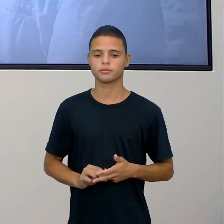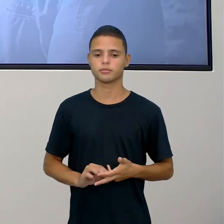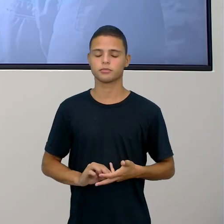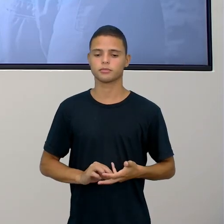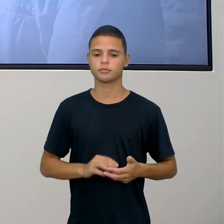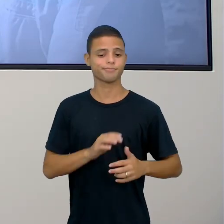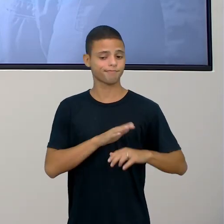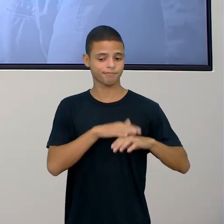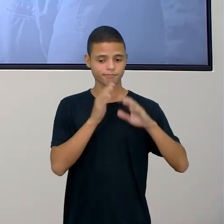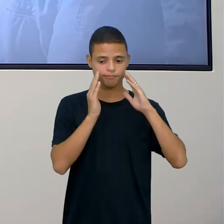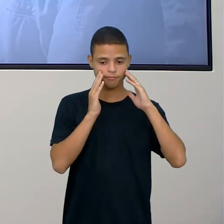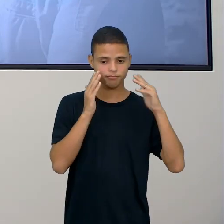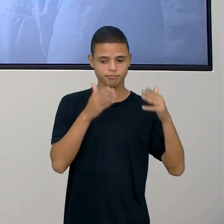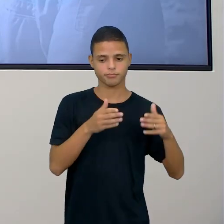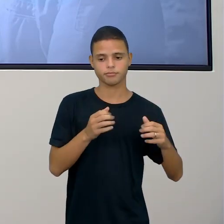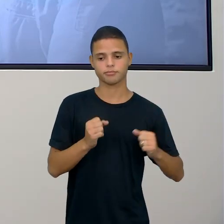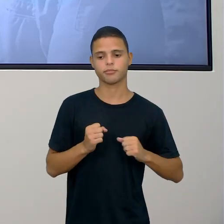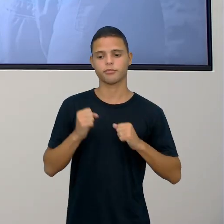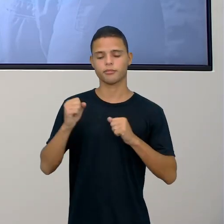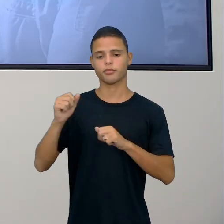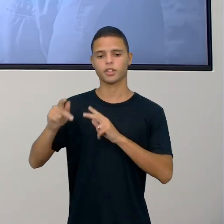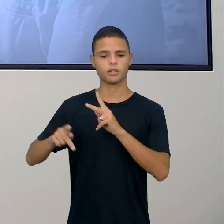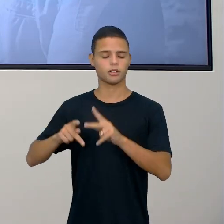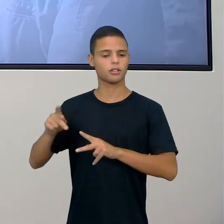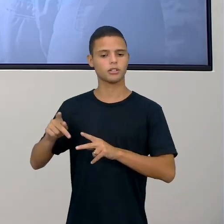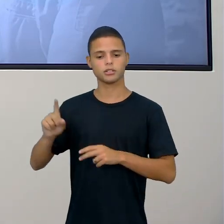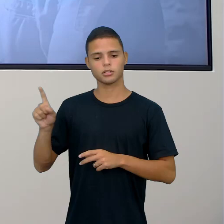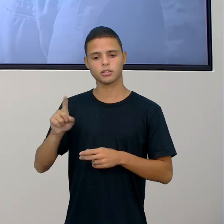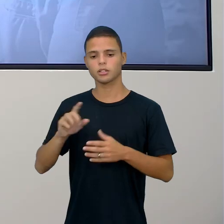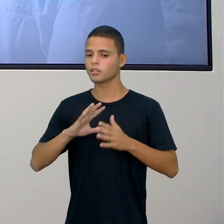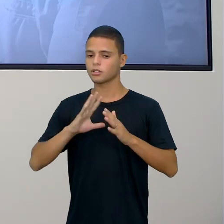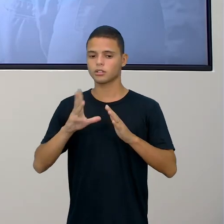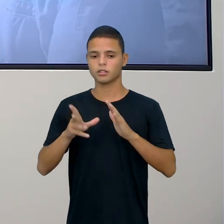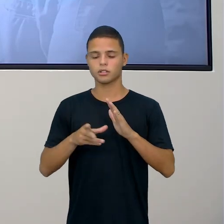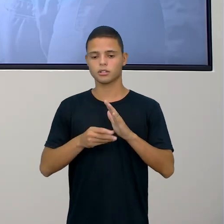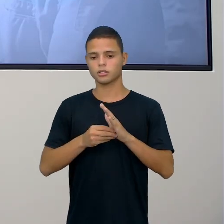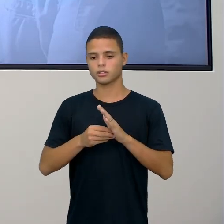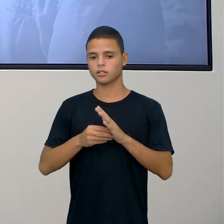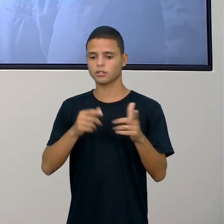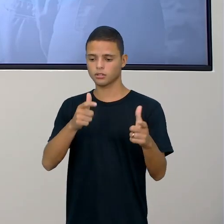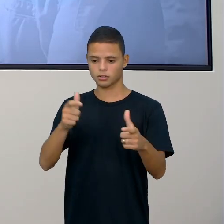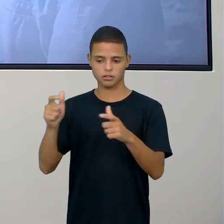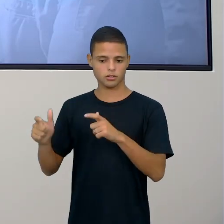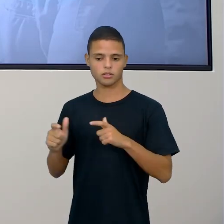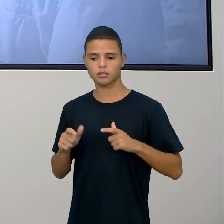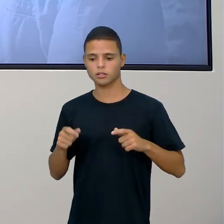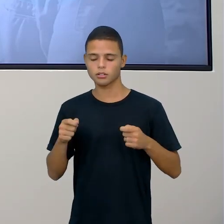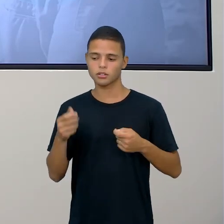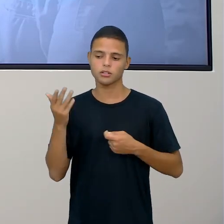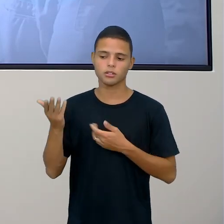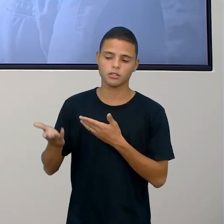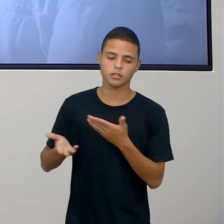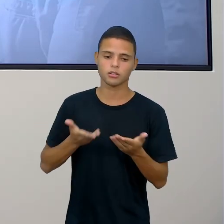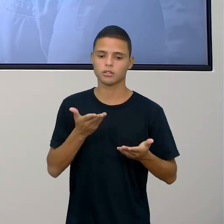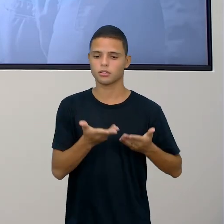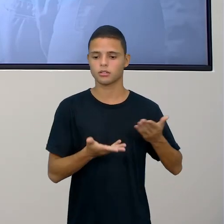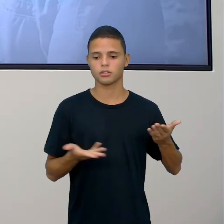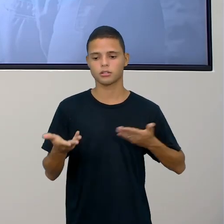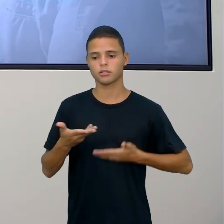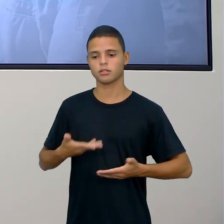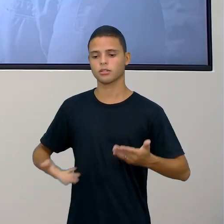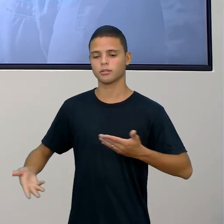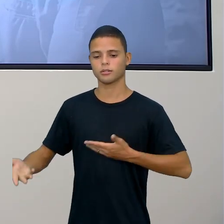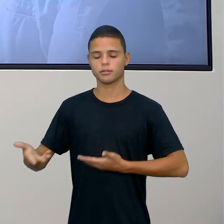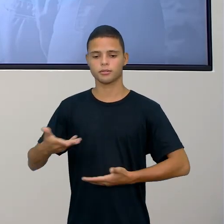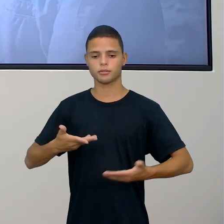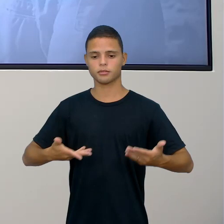receber mais atenção do poder público. Não é nada disso. Todos os lugares deveriam ser, nessa perspectiva que eu estou